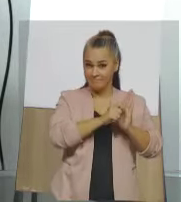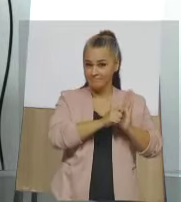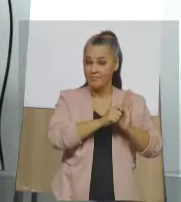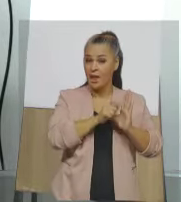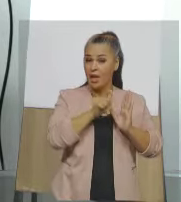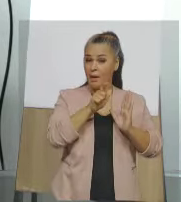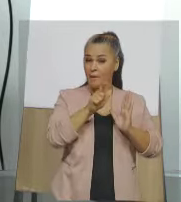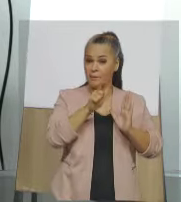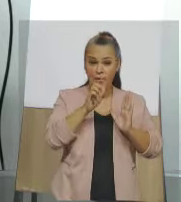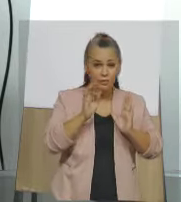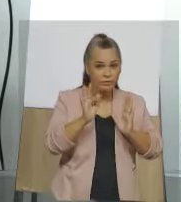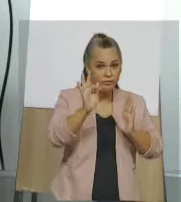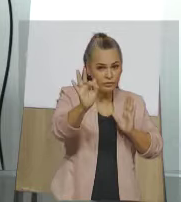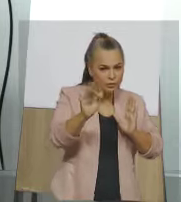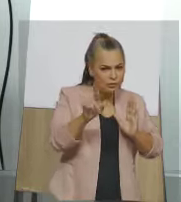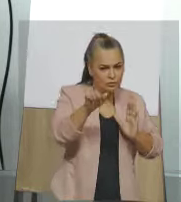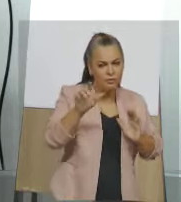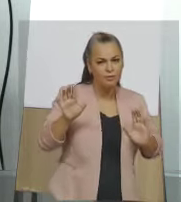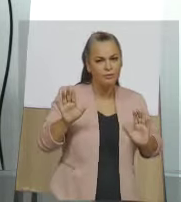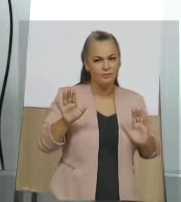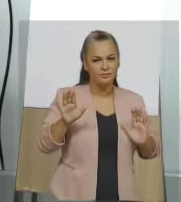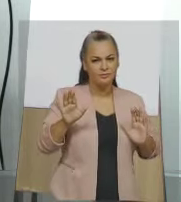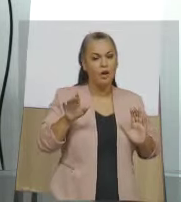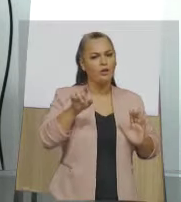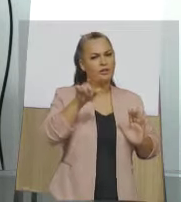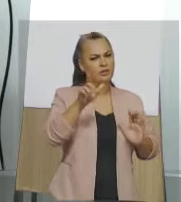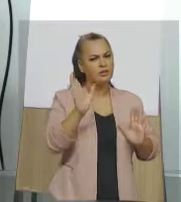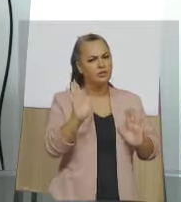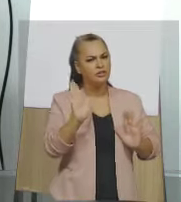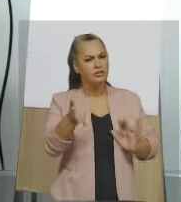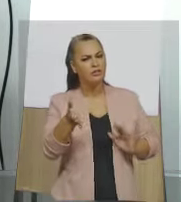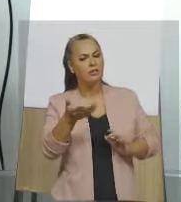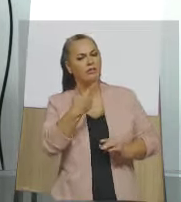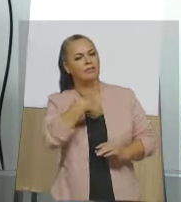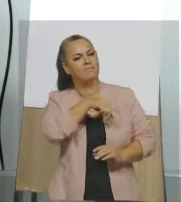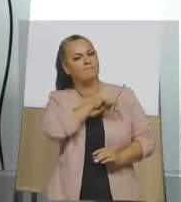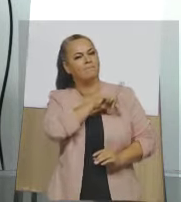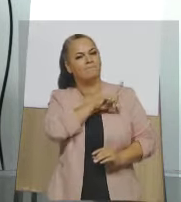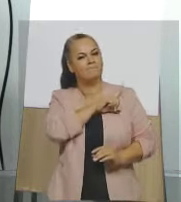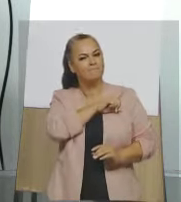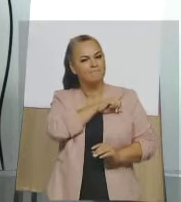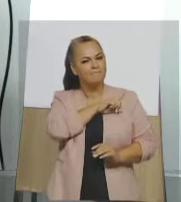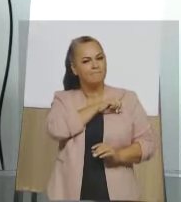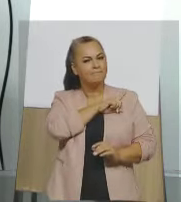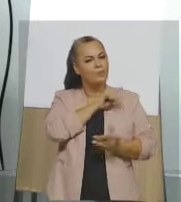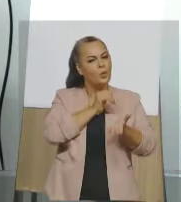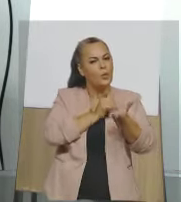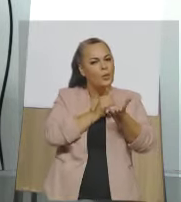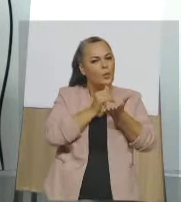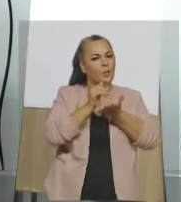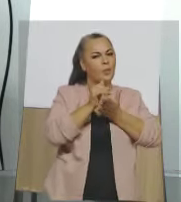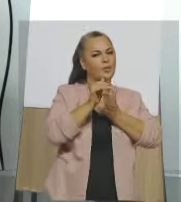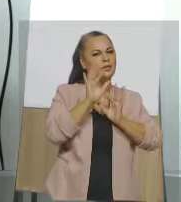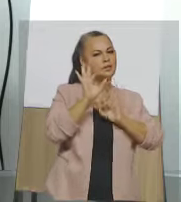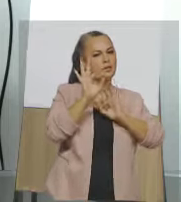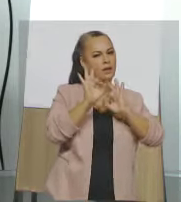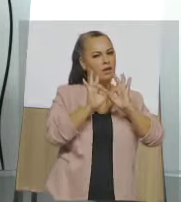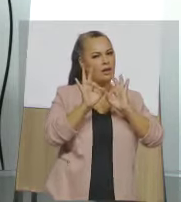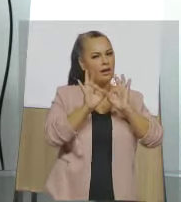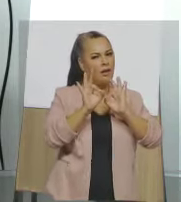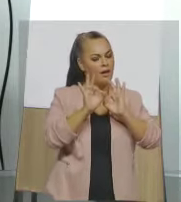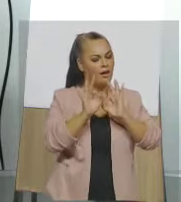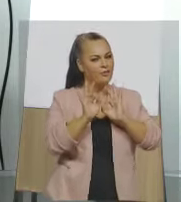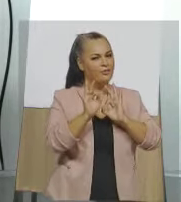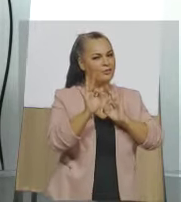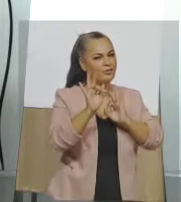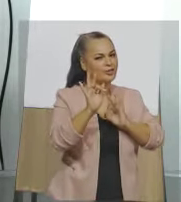vocês, né? E vamos lembrar que vocês estão no primeiro ano, vocês estão começando a se preparar para prestar o Enem mais